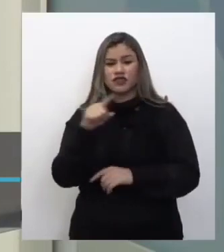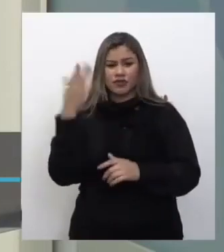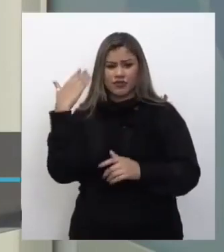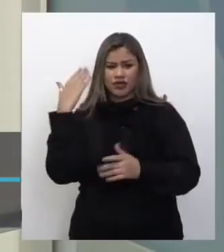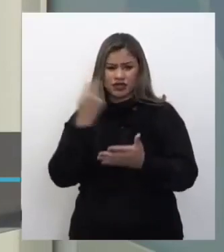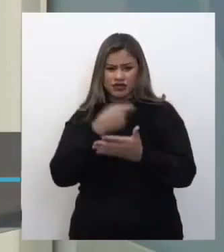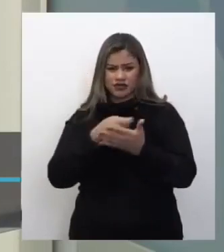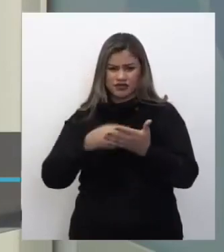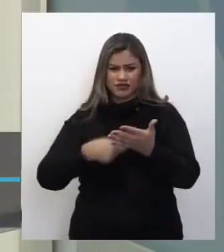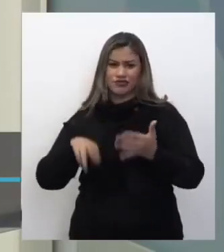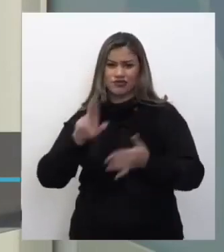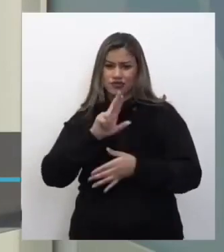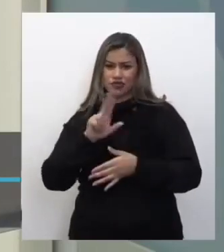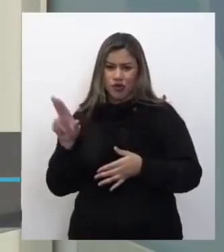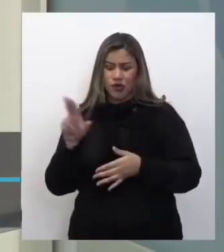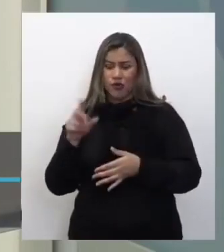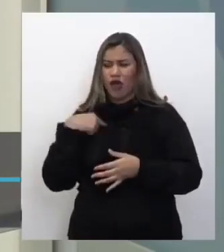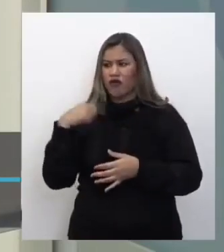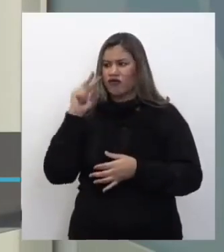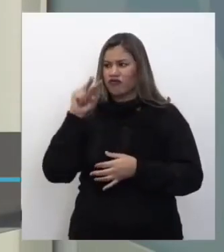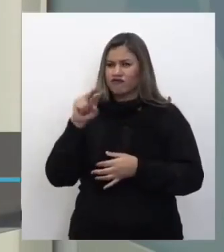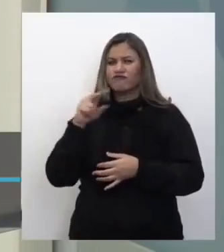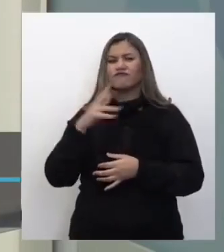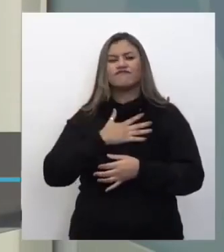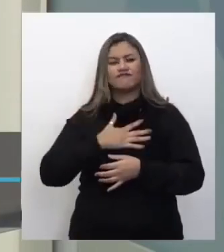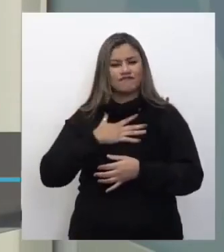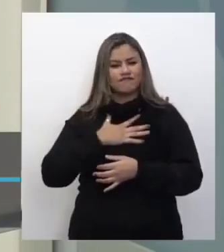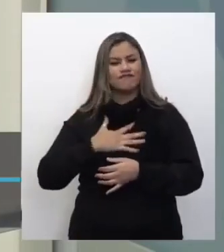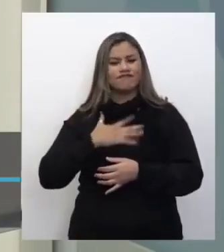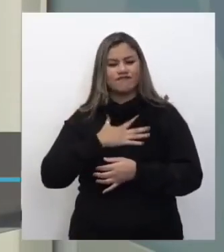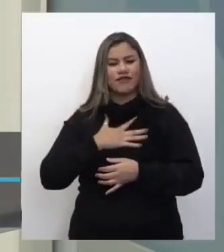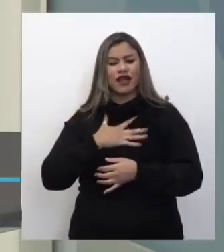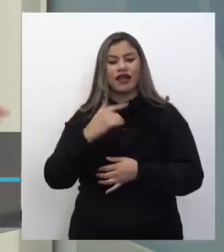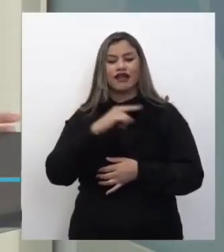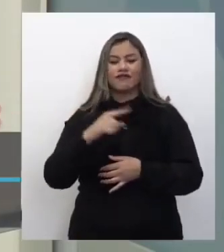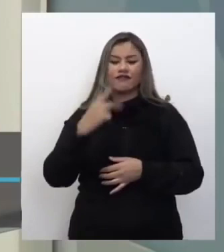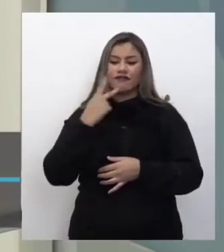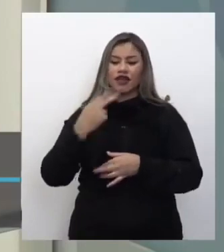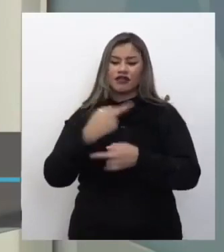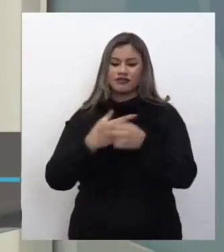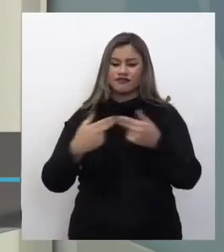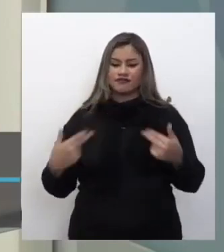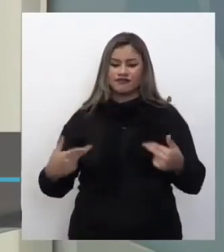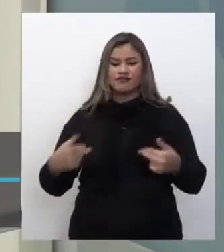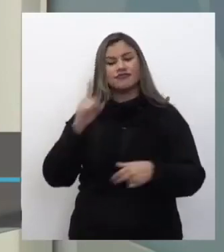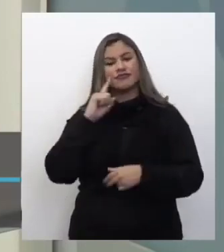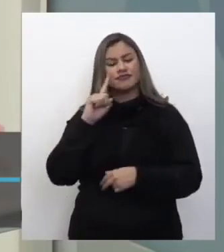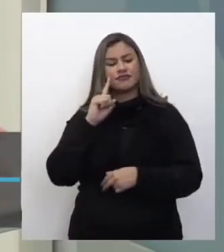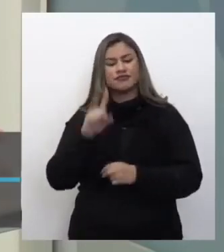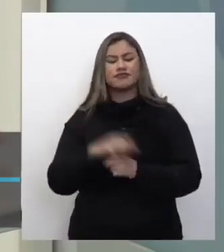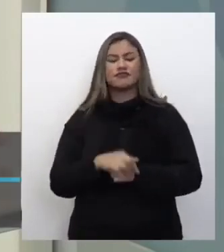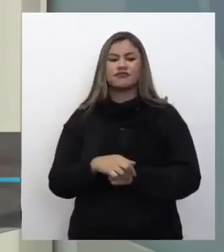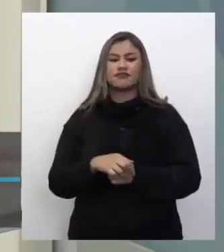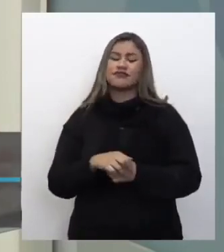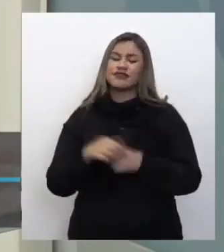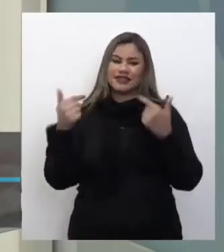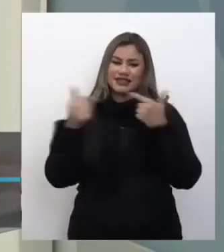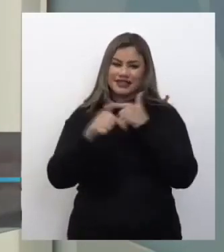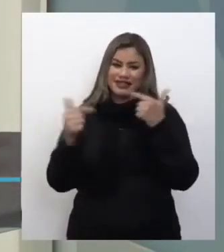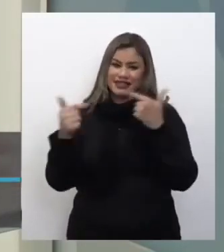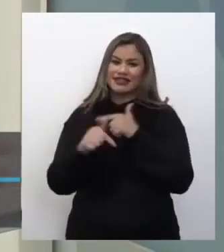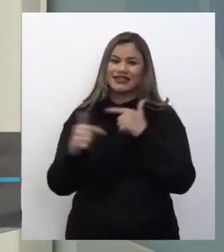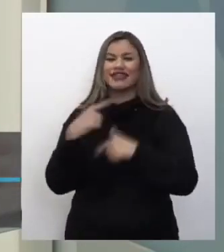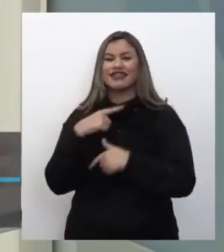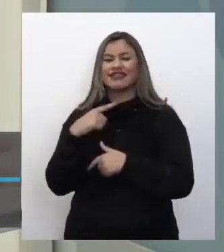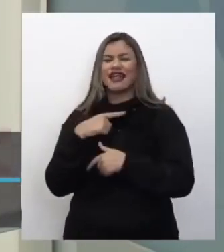é bem famoso, e eu até fui assistir, gostei muito, que ele fala sobre coisas cotidianas. E faz você dar muita risada e você olha e fala, nossa,